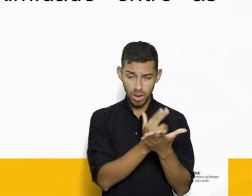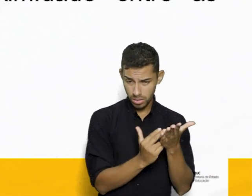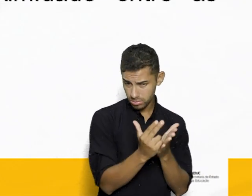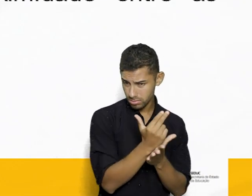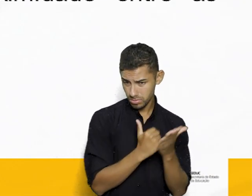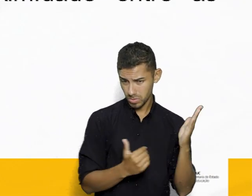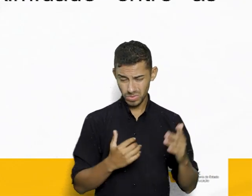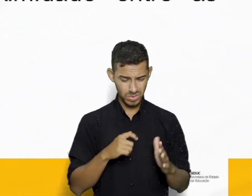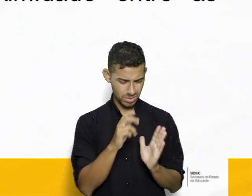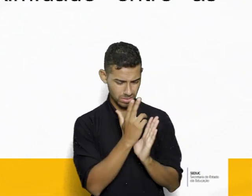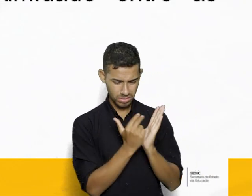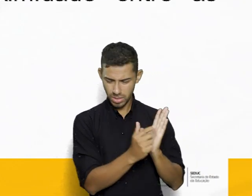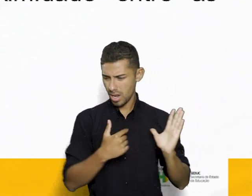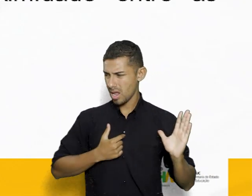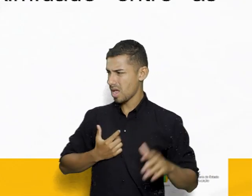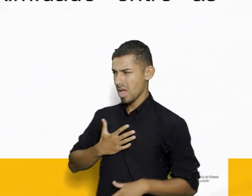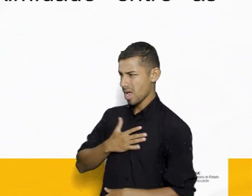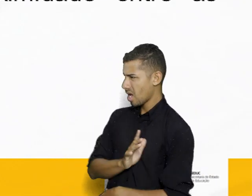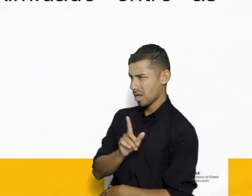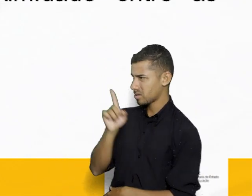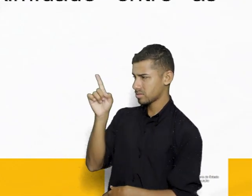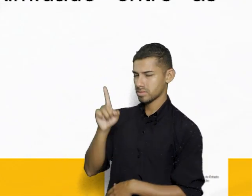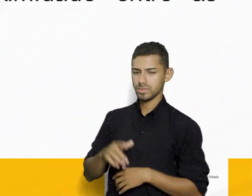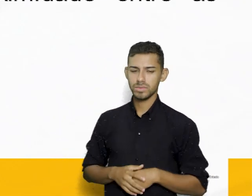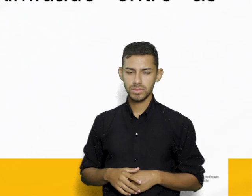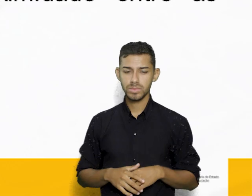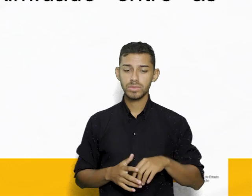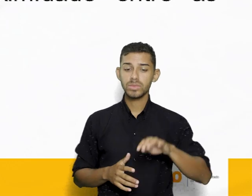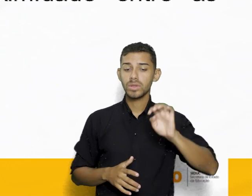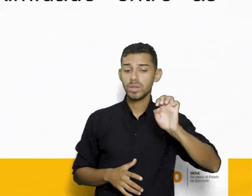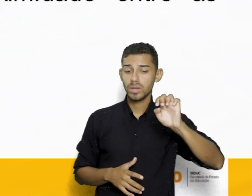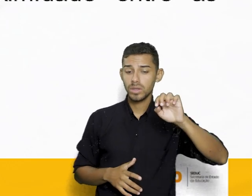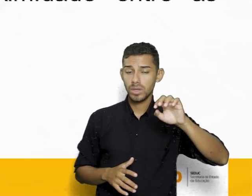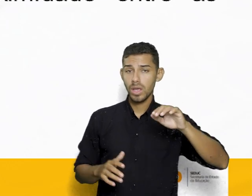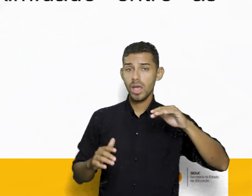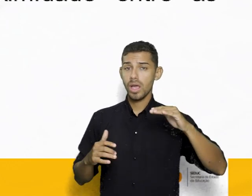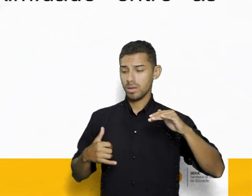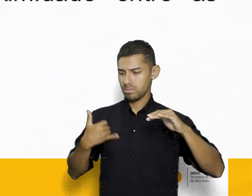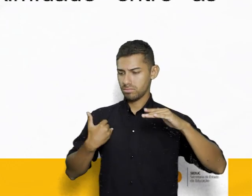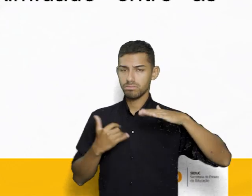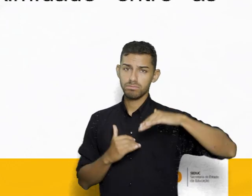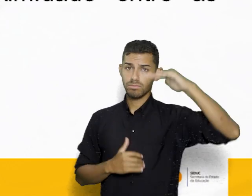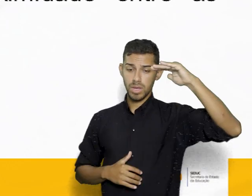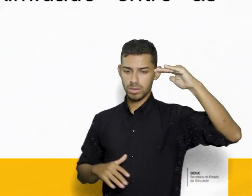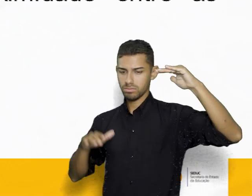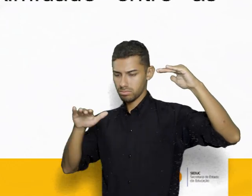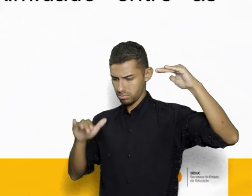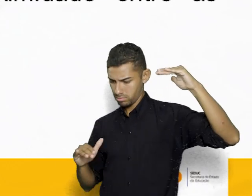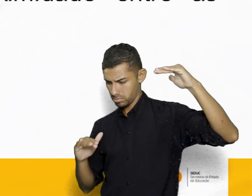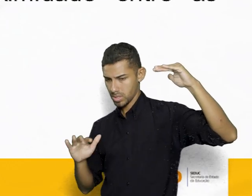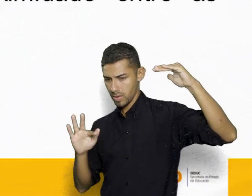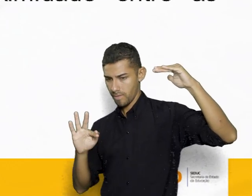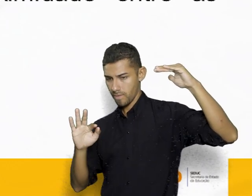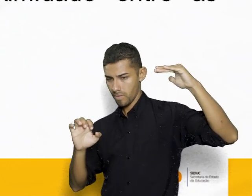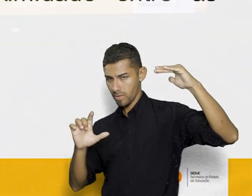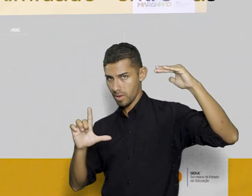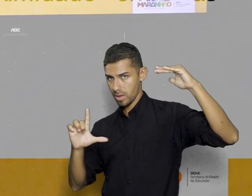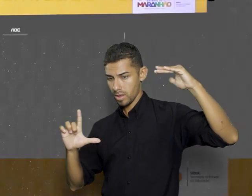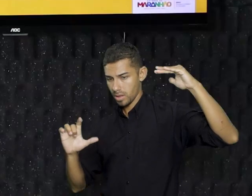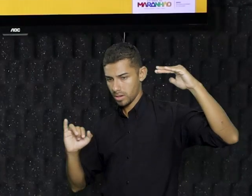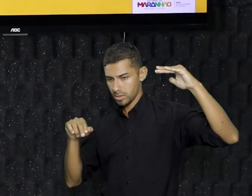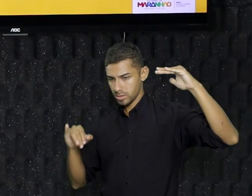feline não gostou é riqueta é o nome da personagem mais velha e feline é o nome da personagem